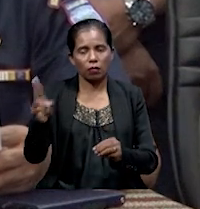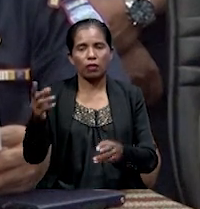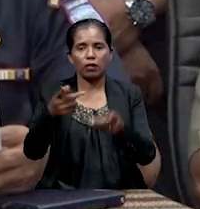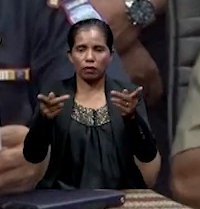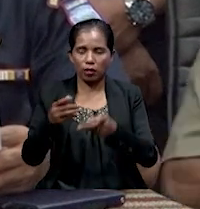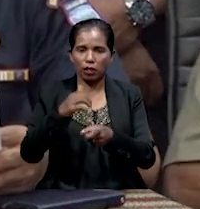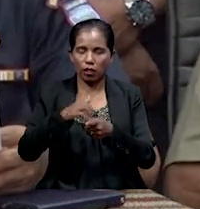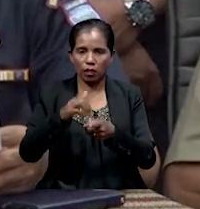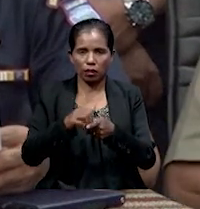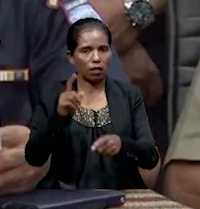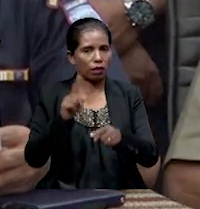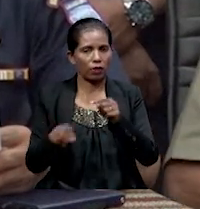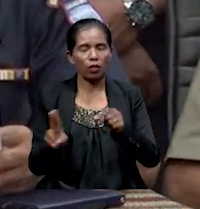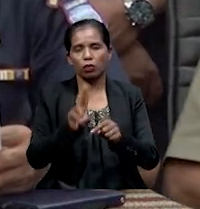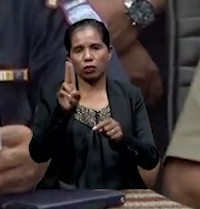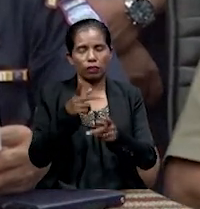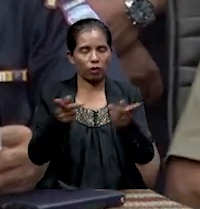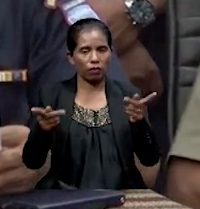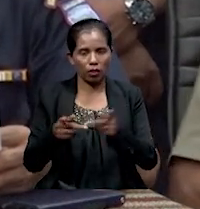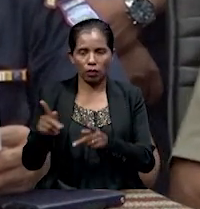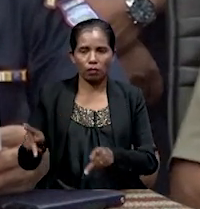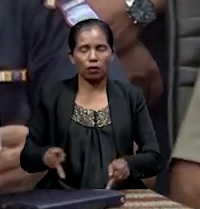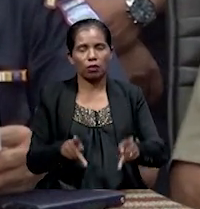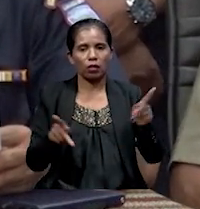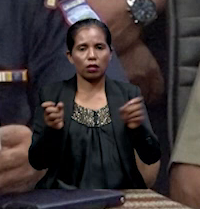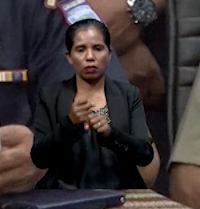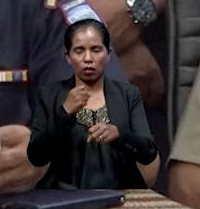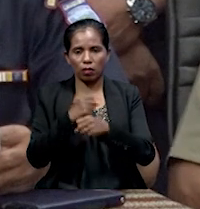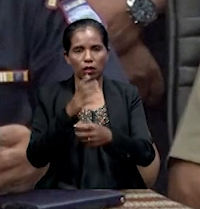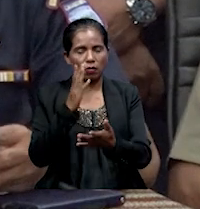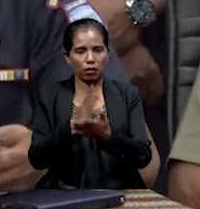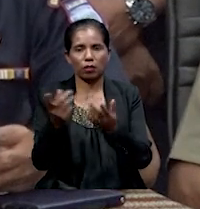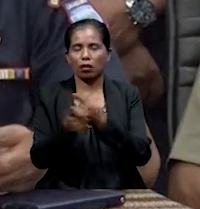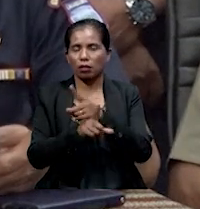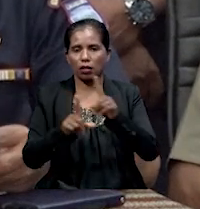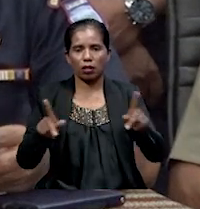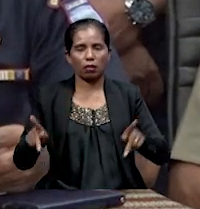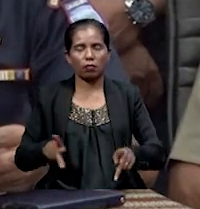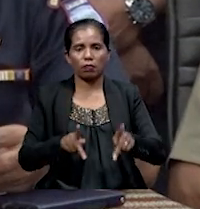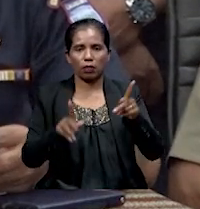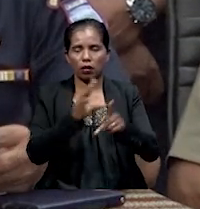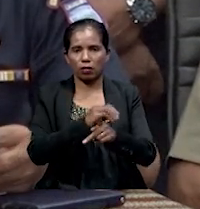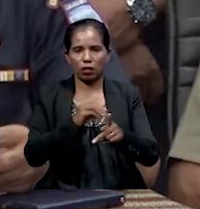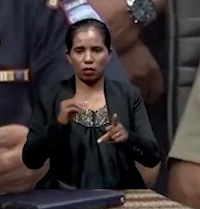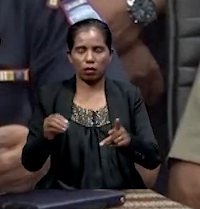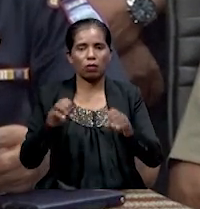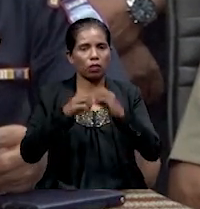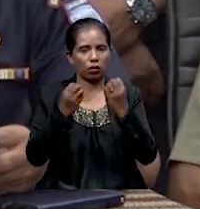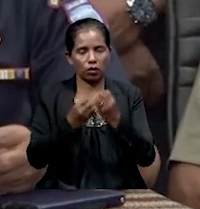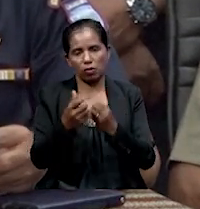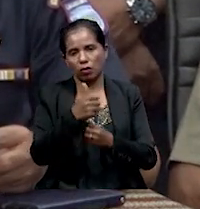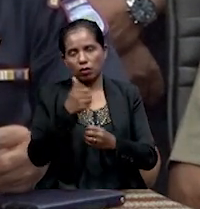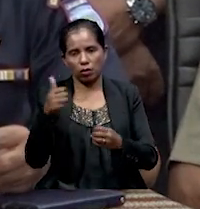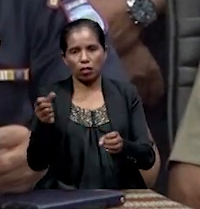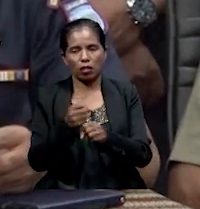que usa ba fatin público, kuri halu fila fale, auto-stop ba liberdade público, nomos ba organização ruma,